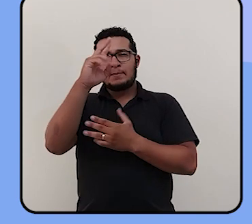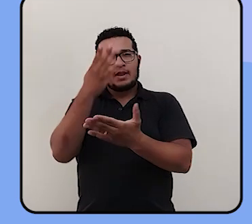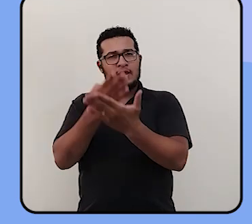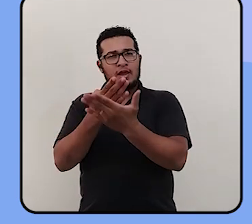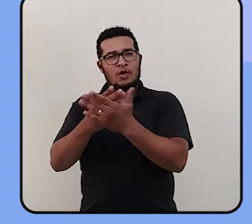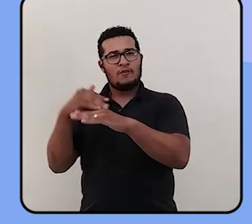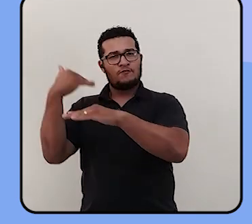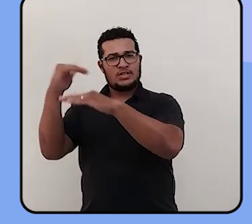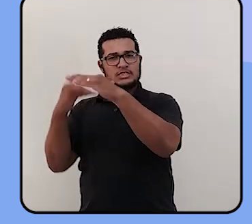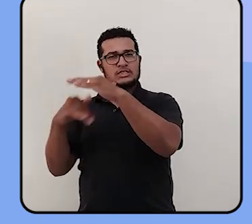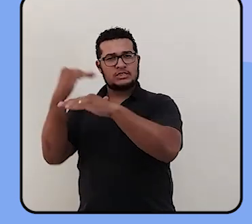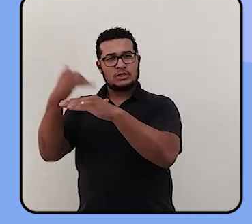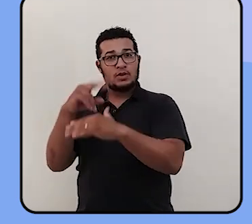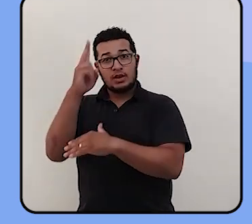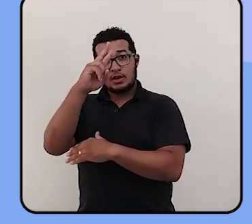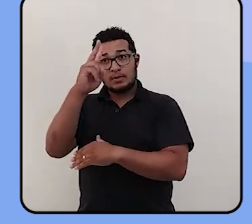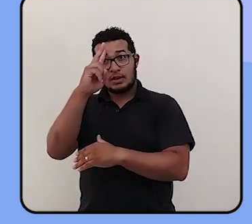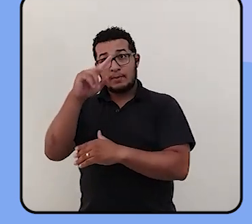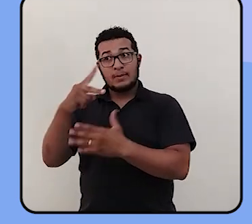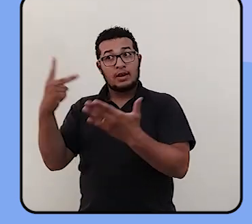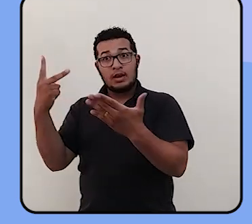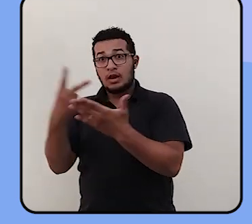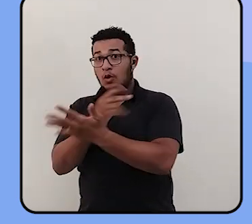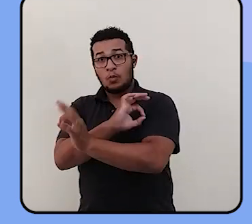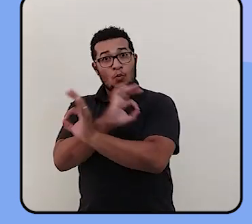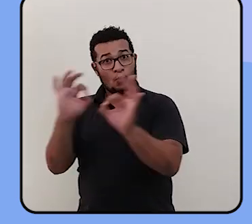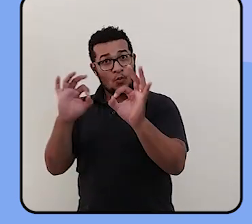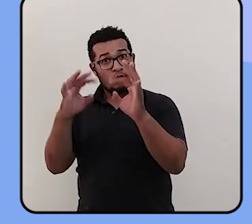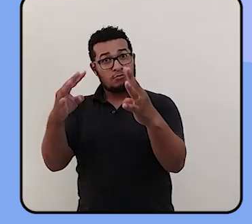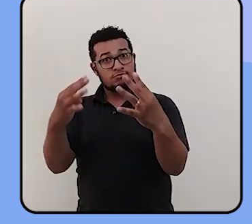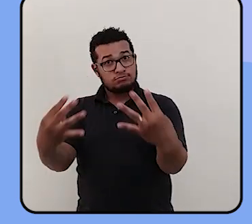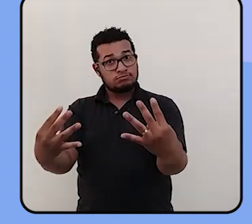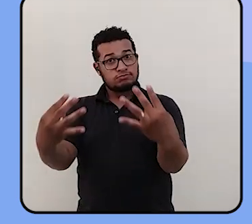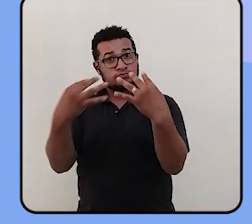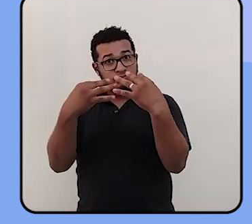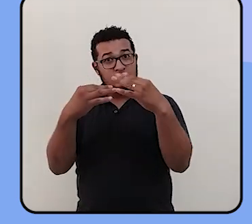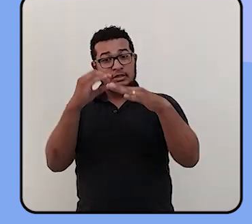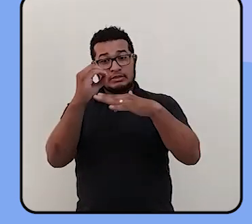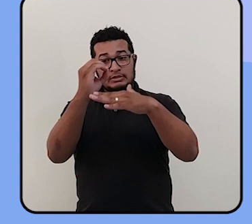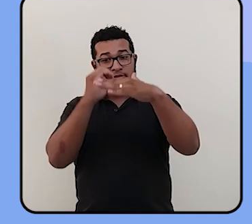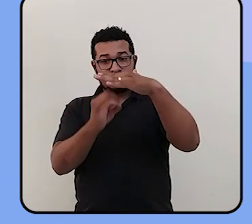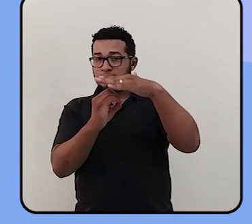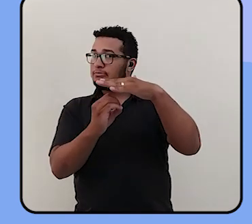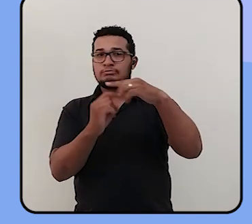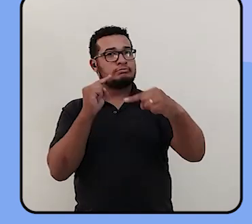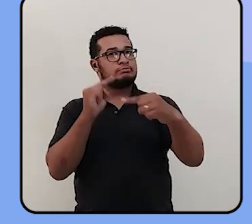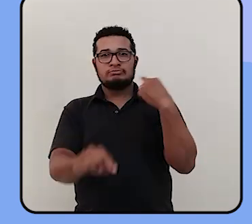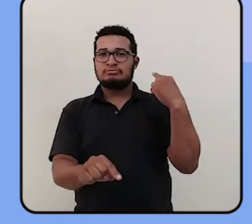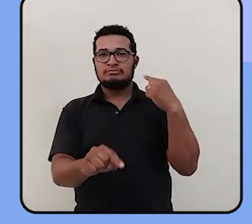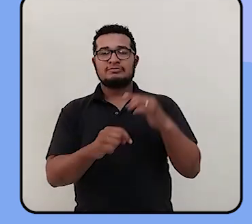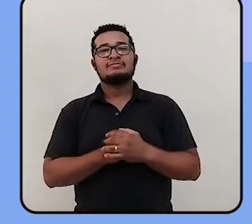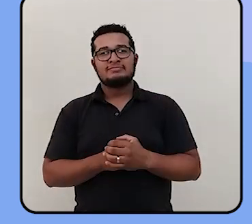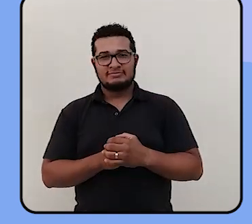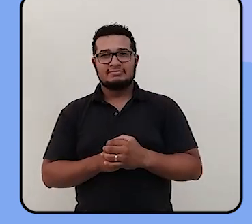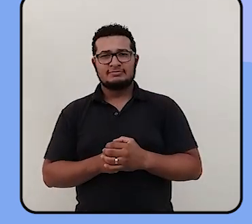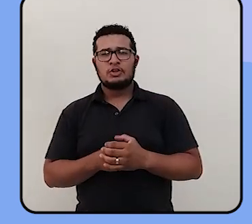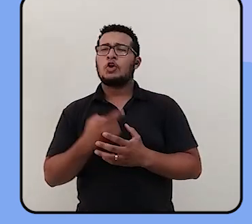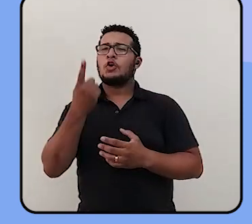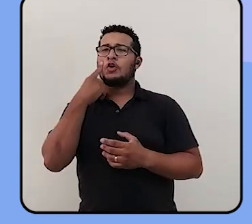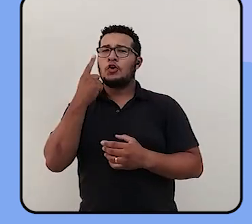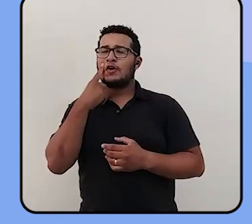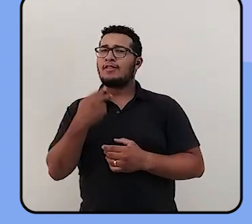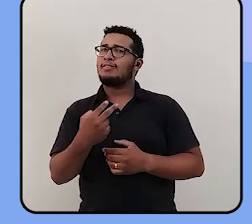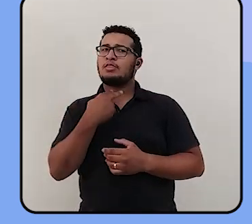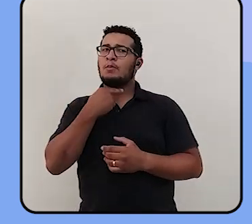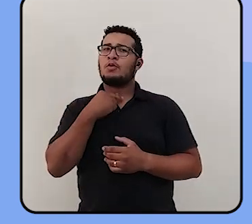aula de fração, não é isso? Para não errar, preste atenção, não pode zero embaixo da fração. Senhores,